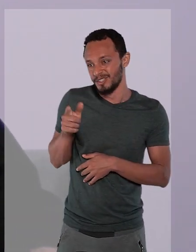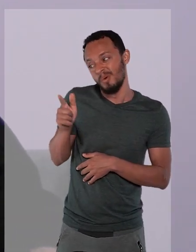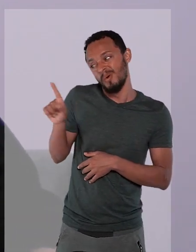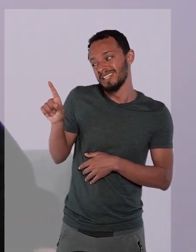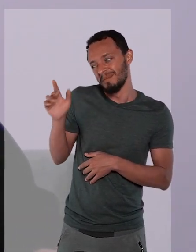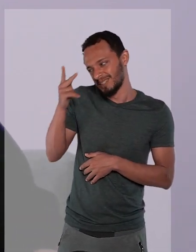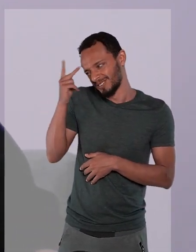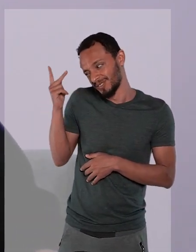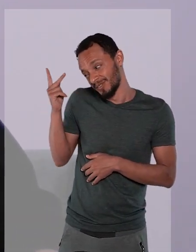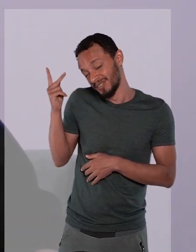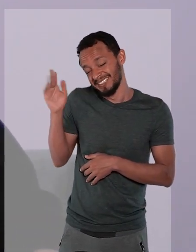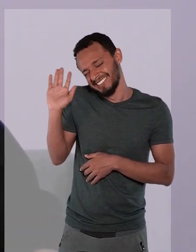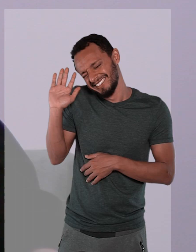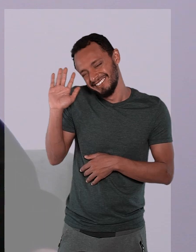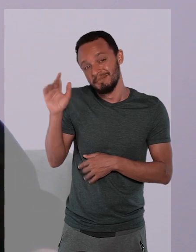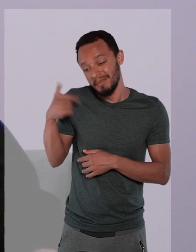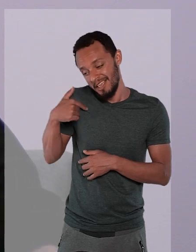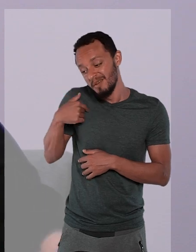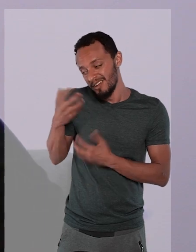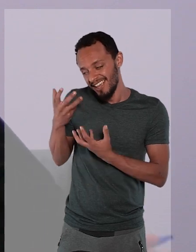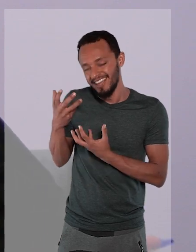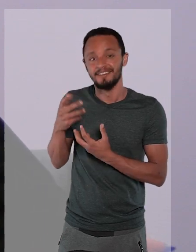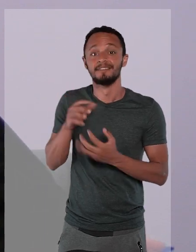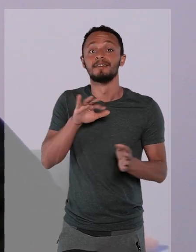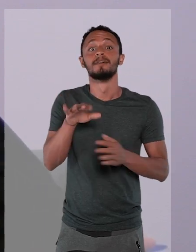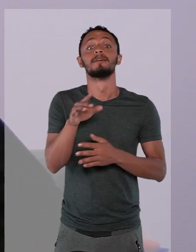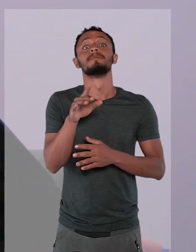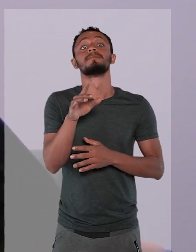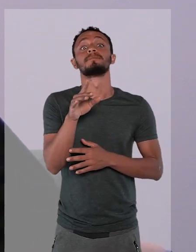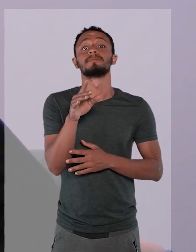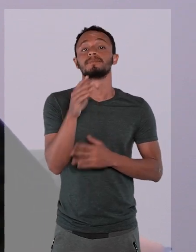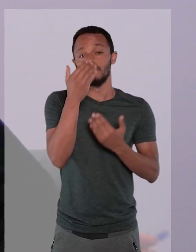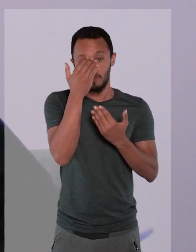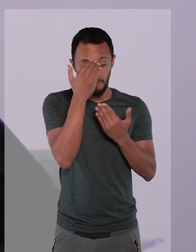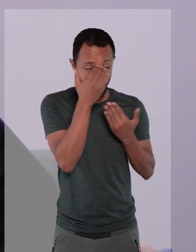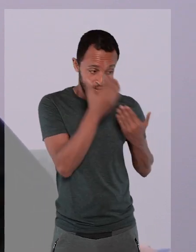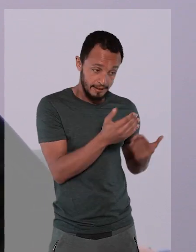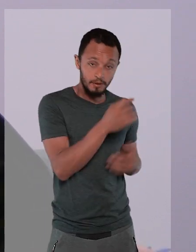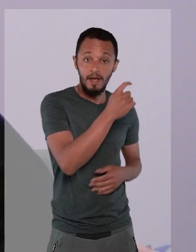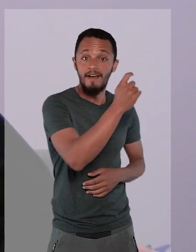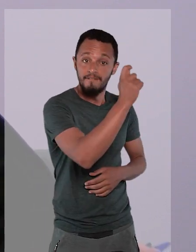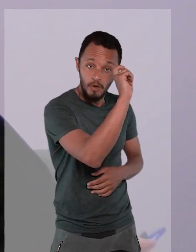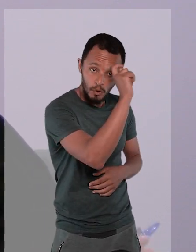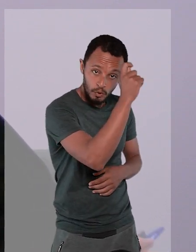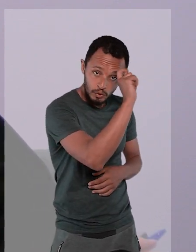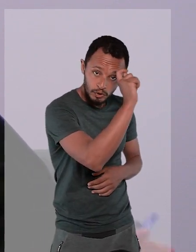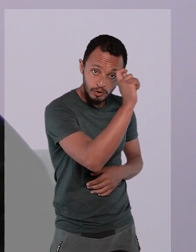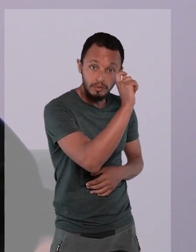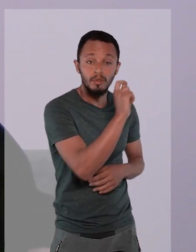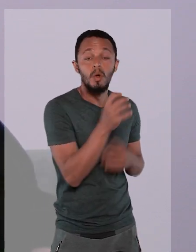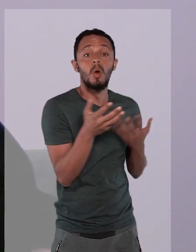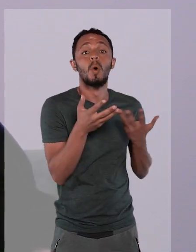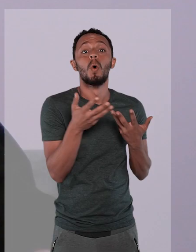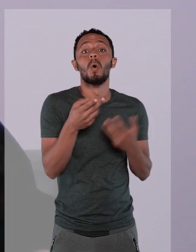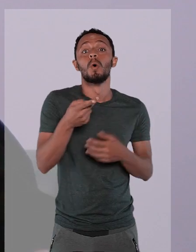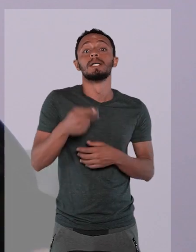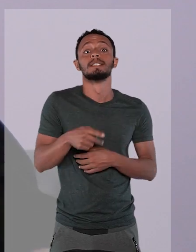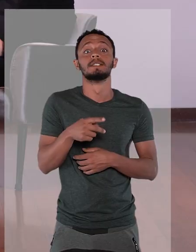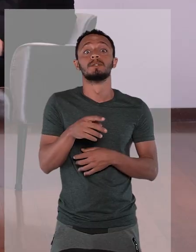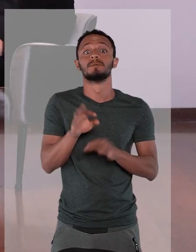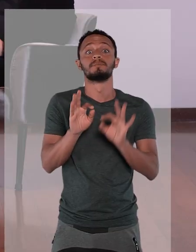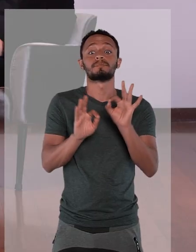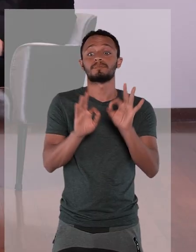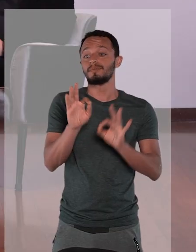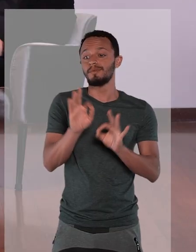né? Então, muito obrigada, Afonso, mais uma vez, né? Pena que eu não vou fazer todos os meus planos, né? Eu fiz tantos planos hoje para Minas, né, Afonso?